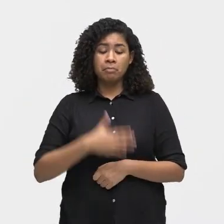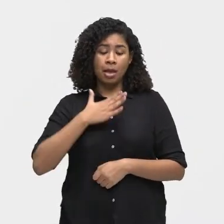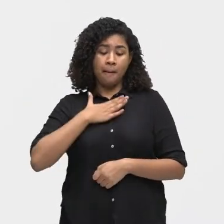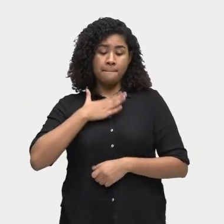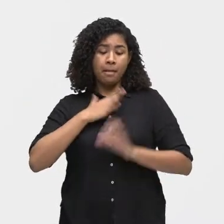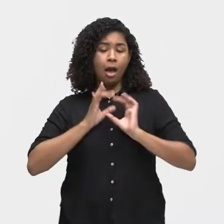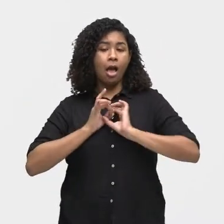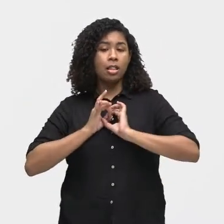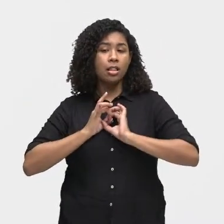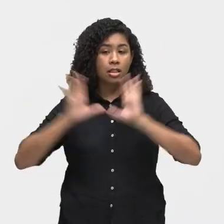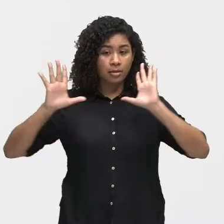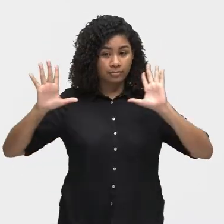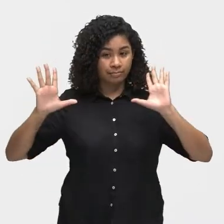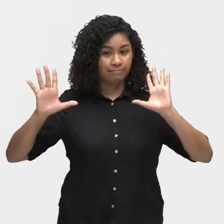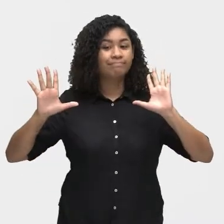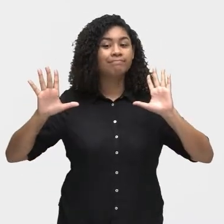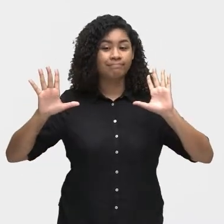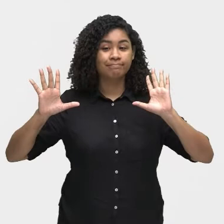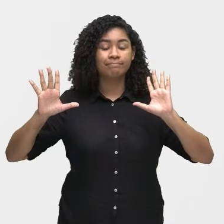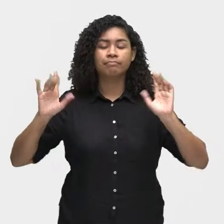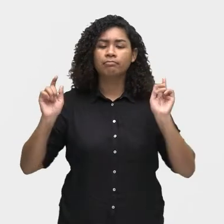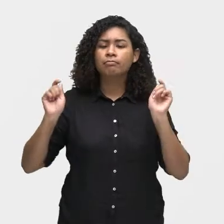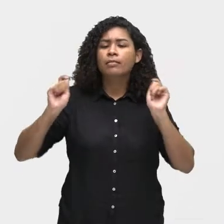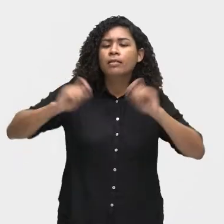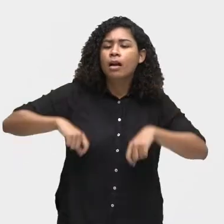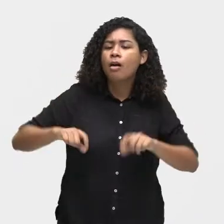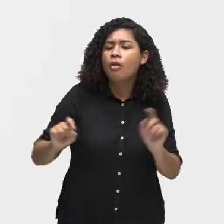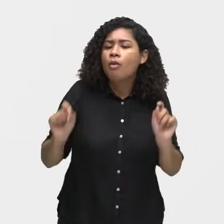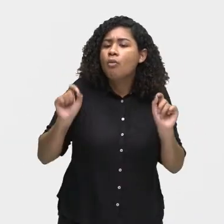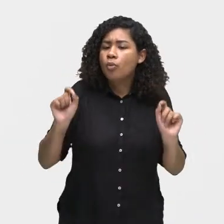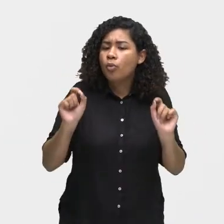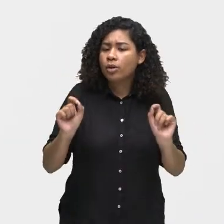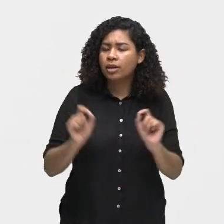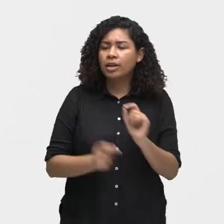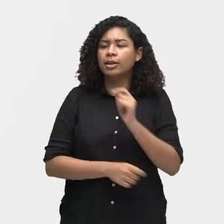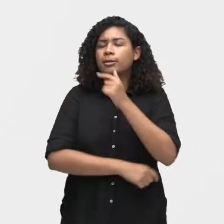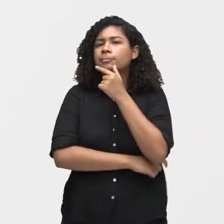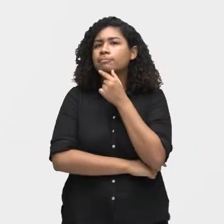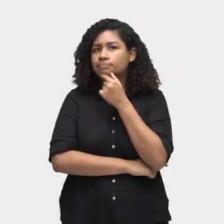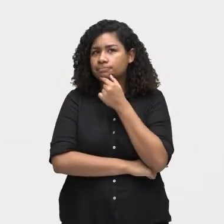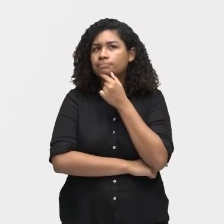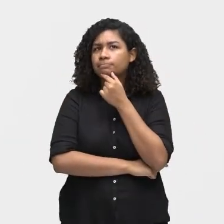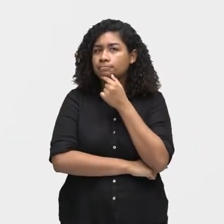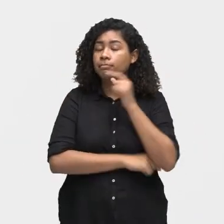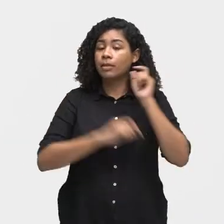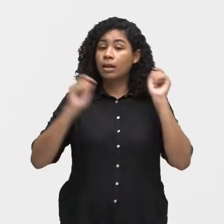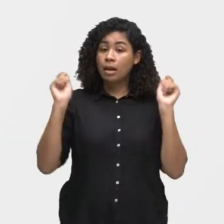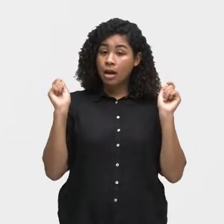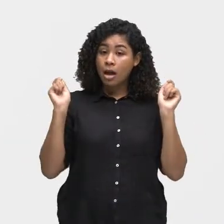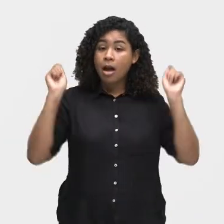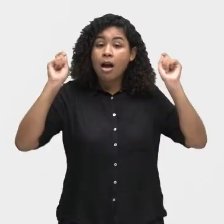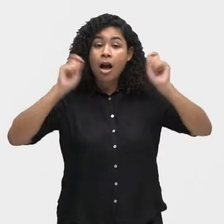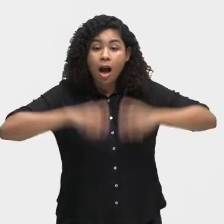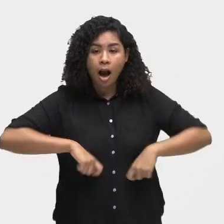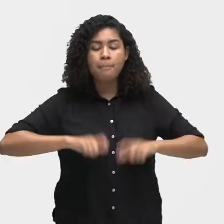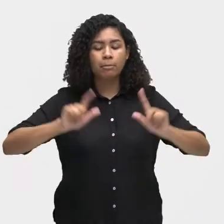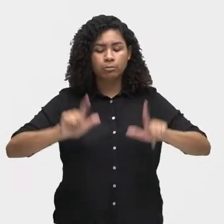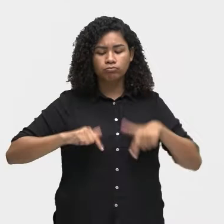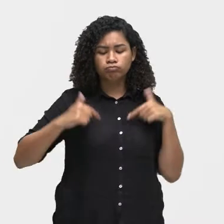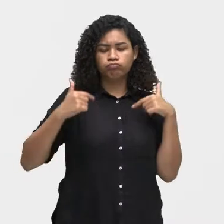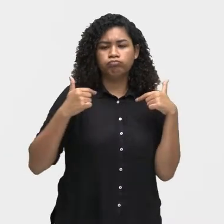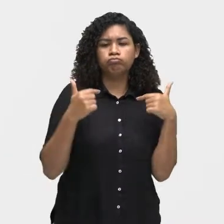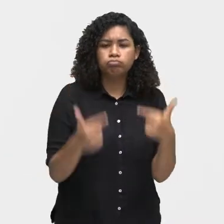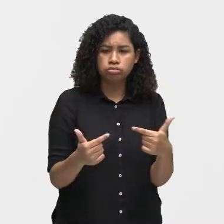liberdade, ela, de certa forma, ela nos convida a ter a capacidade de